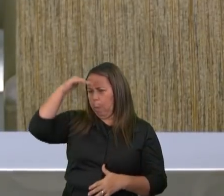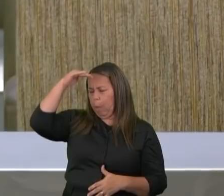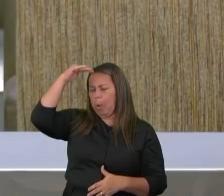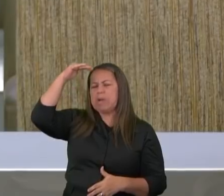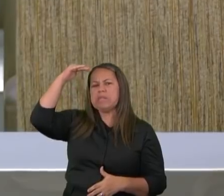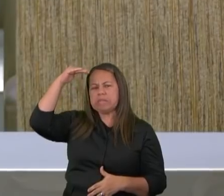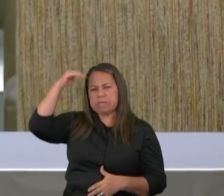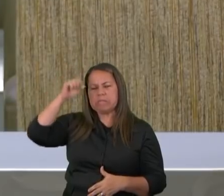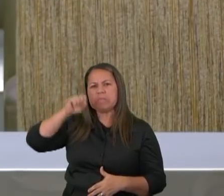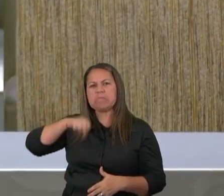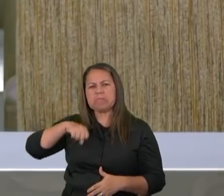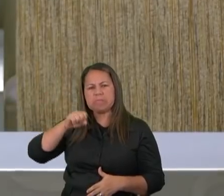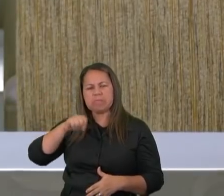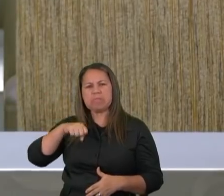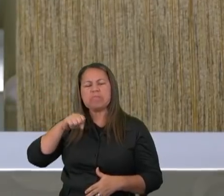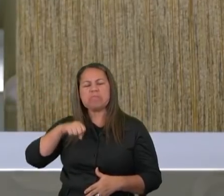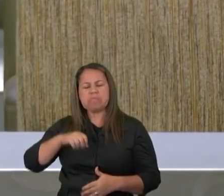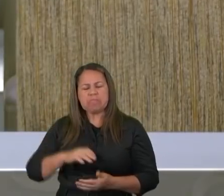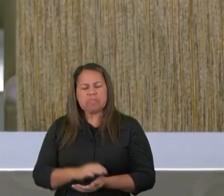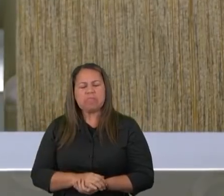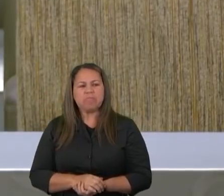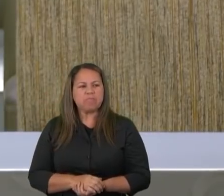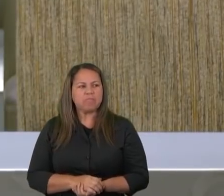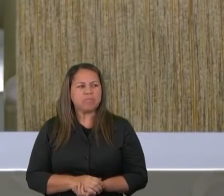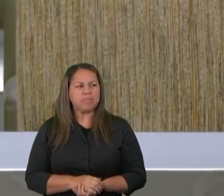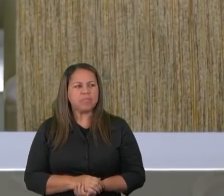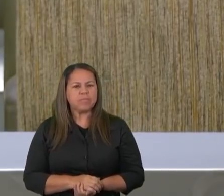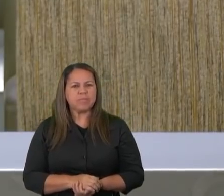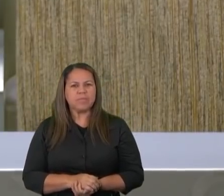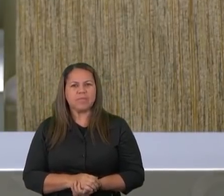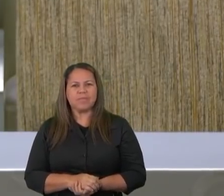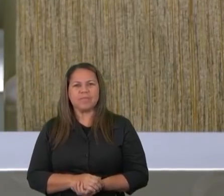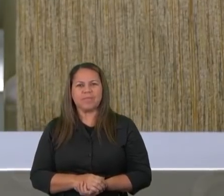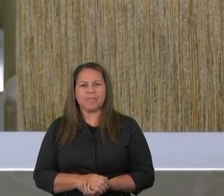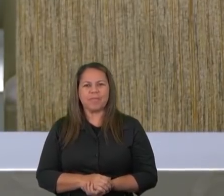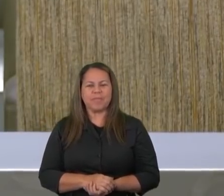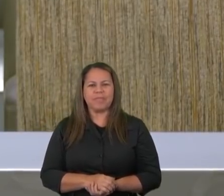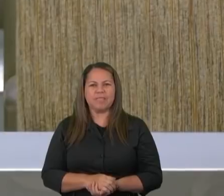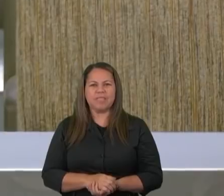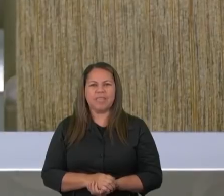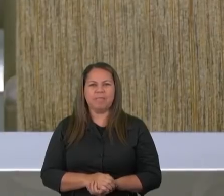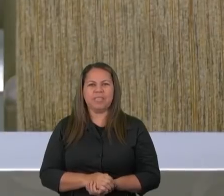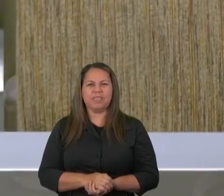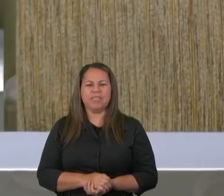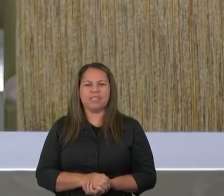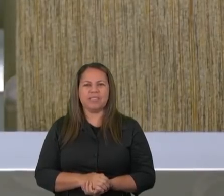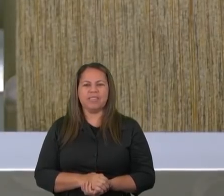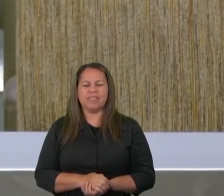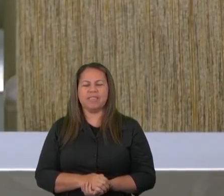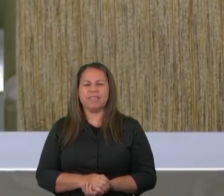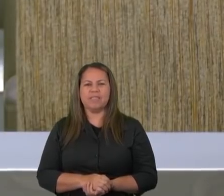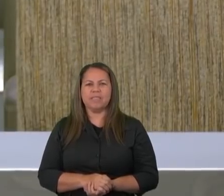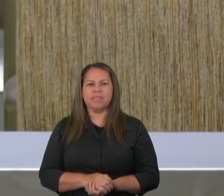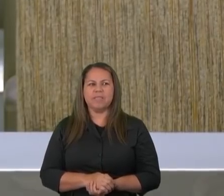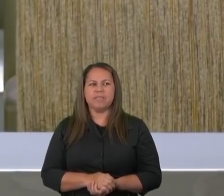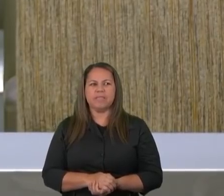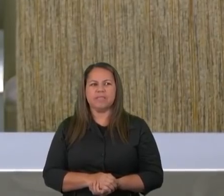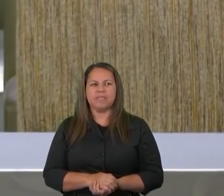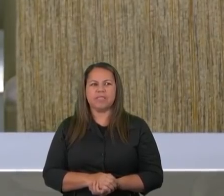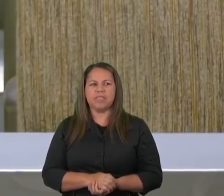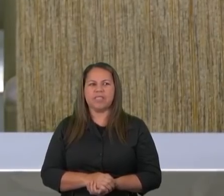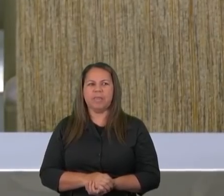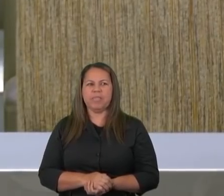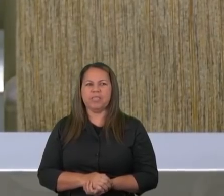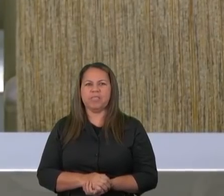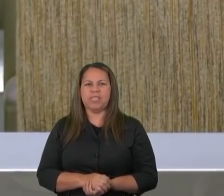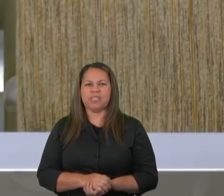corrente passado sobre a nossa cabeça. A impetuosidade das águas são muitas vezes